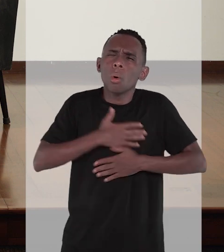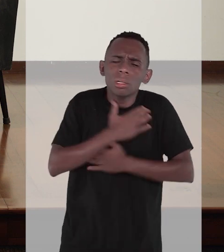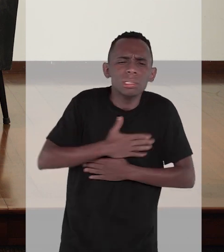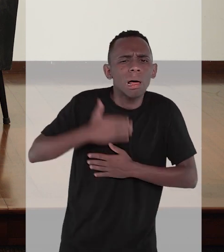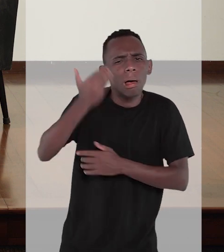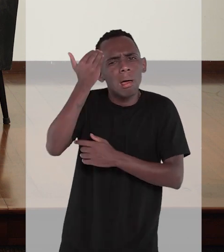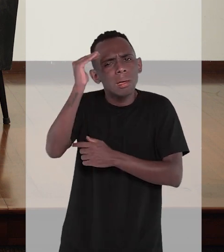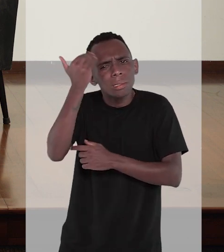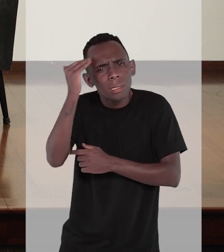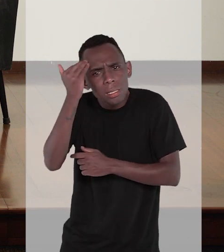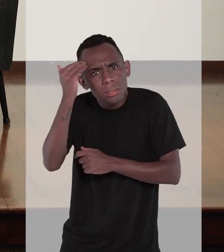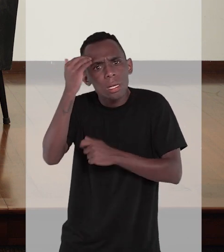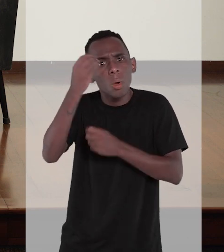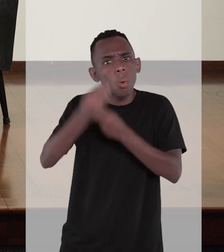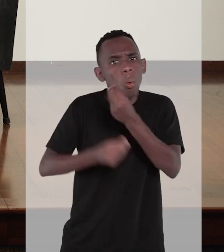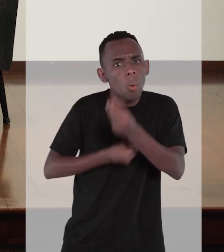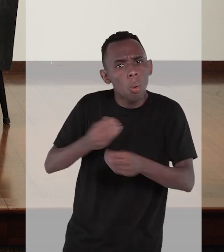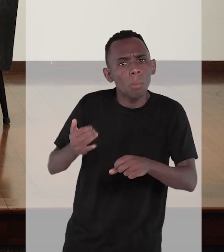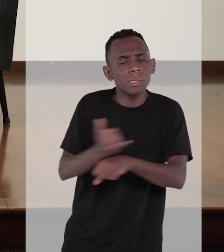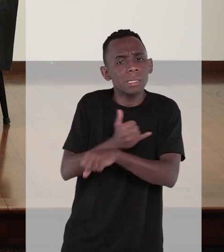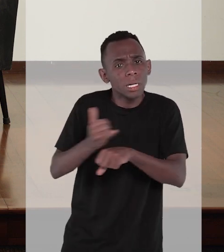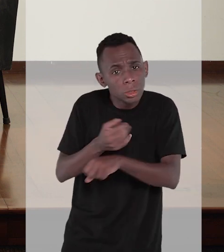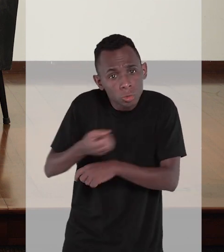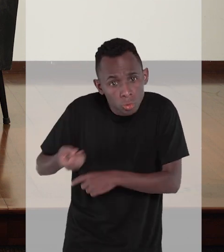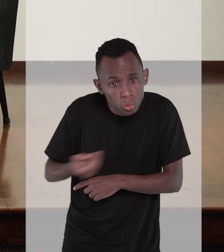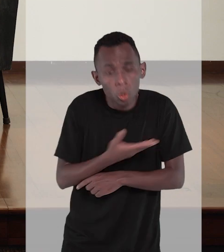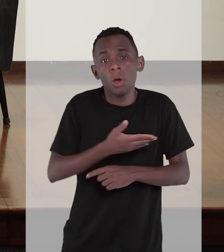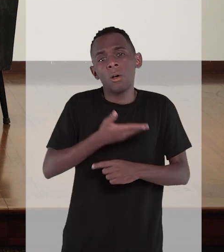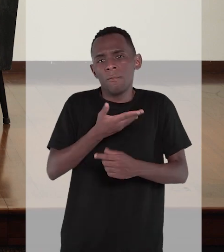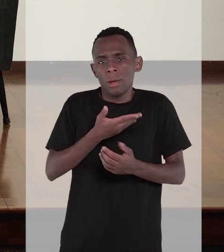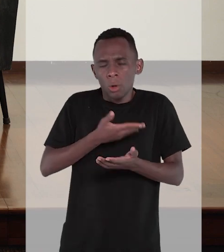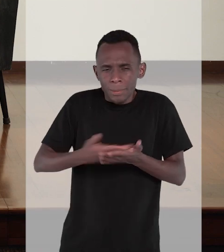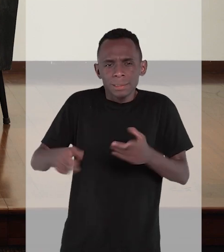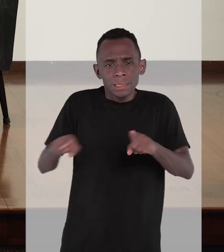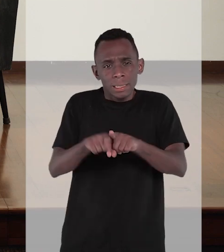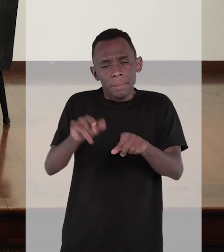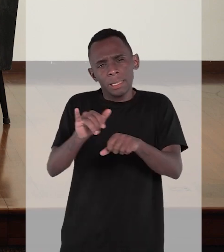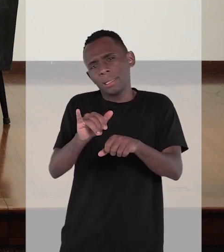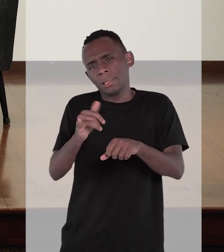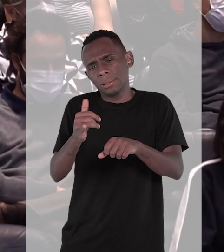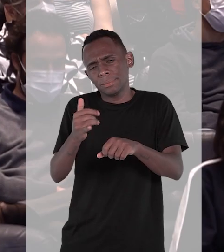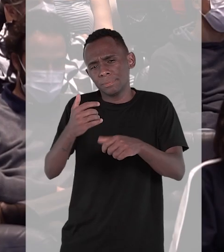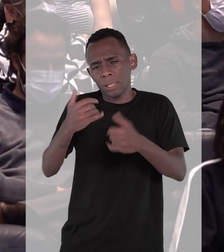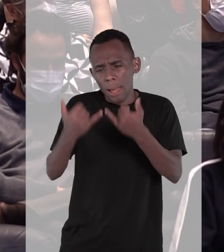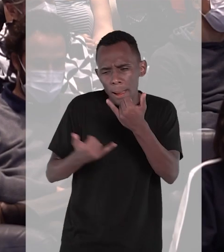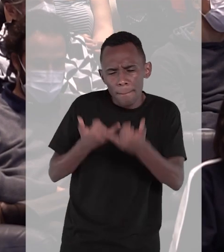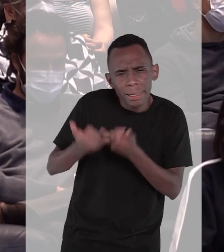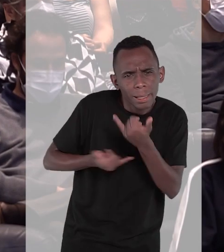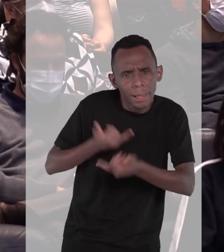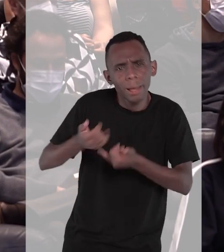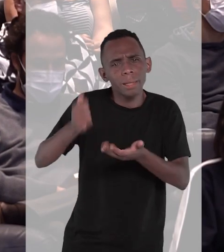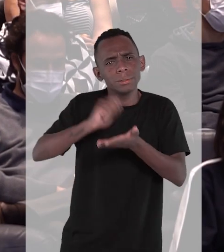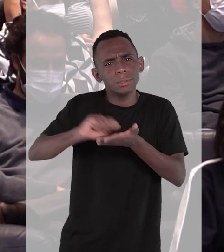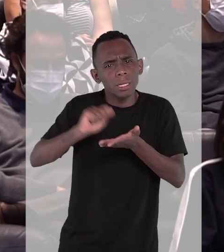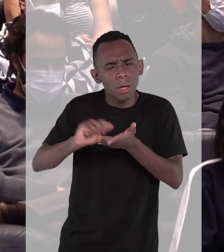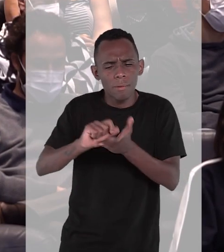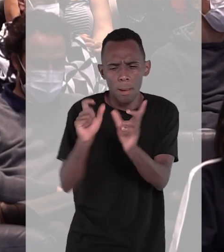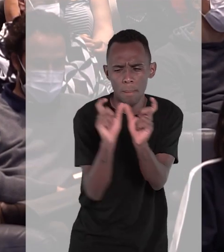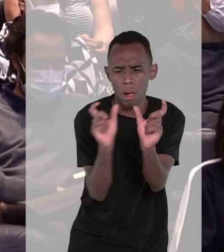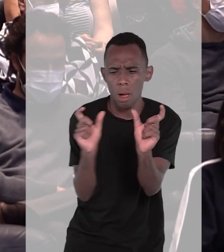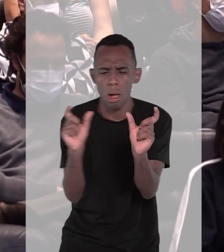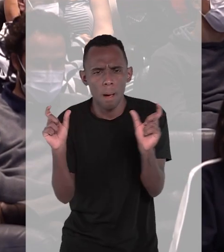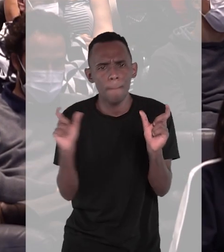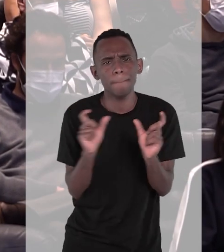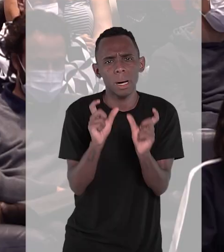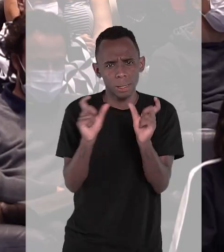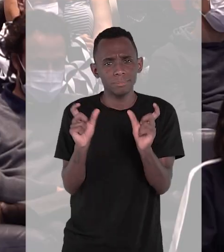a tomar gosto, comecei a entender o tamanho que aquilo devia ser. Com o tempo eu comecei a brincar de escrever e depois contar as palavras e